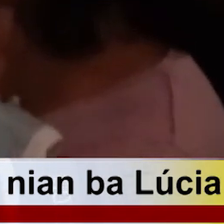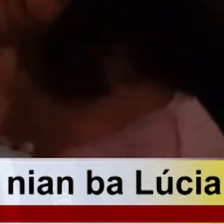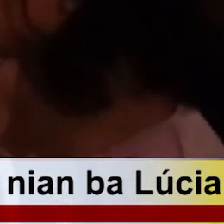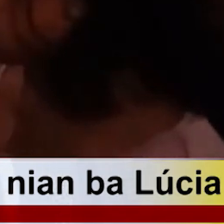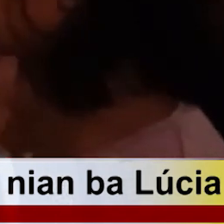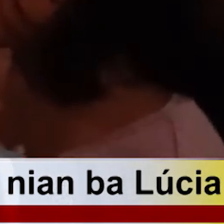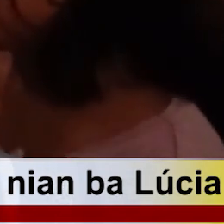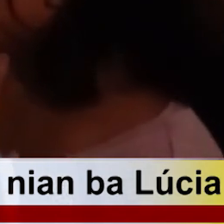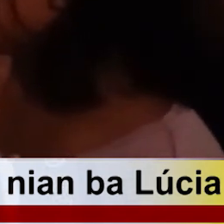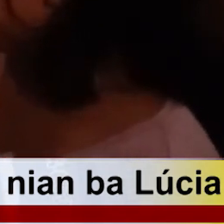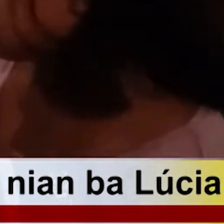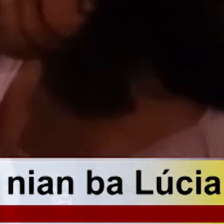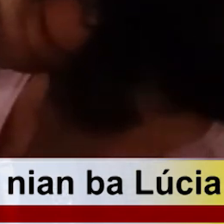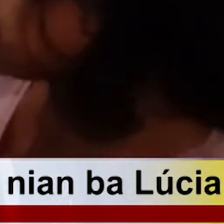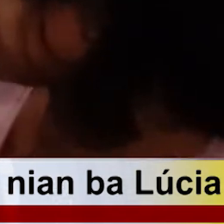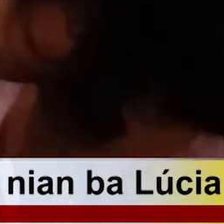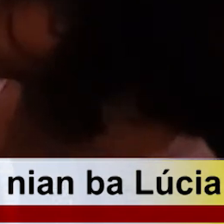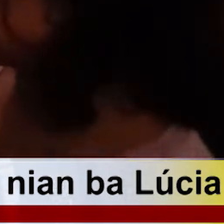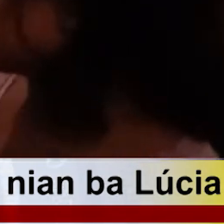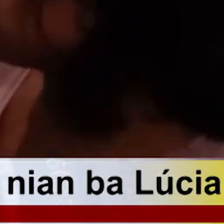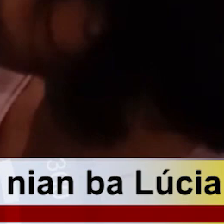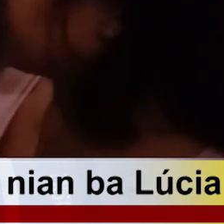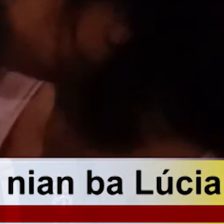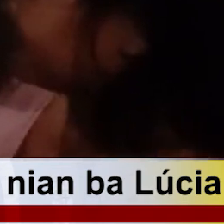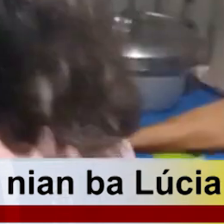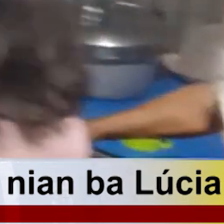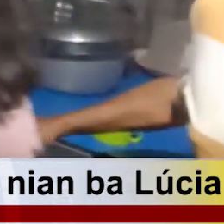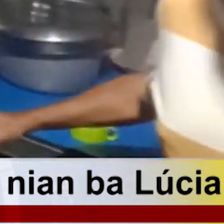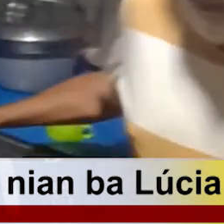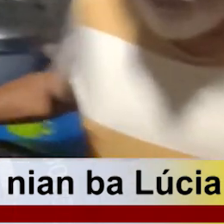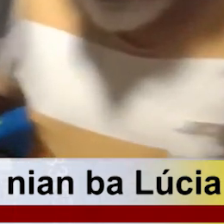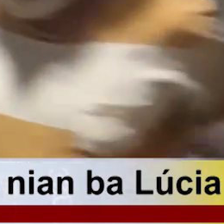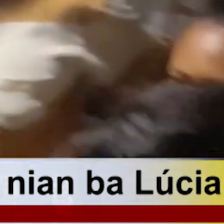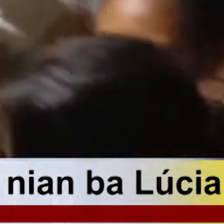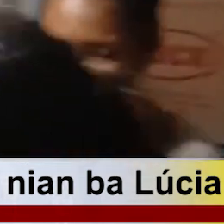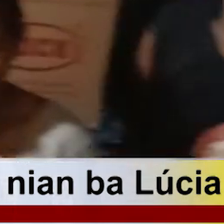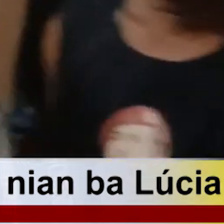Sanana entrega chave umania amba Lúcia hafoin finaliza renovação.